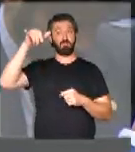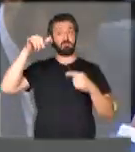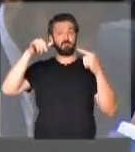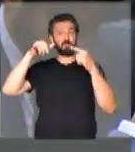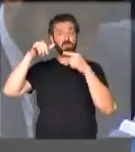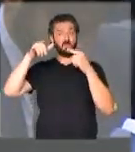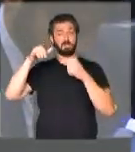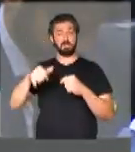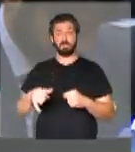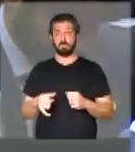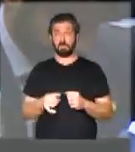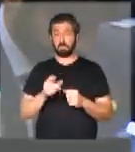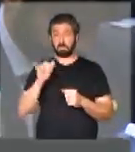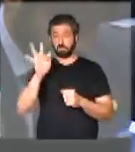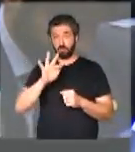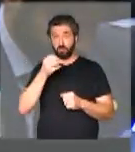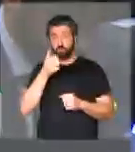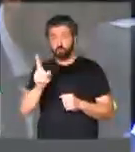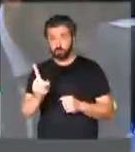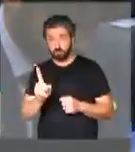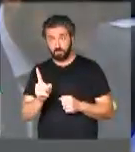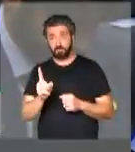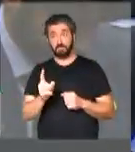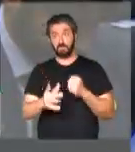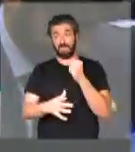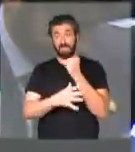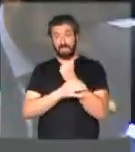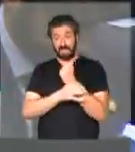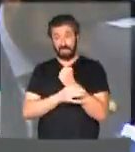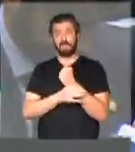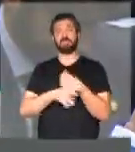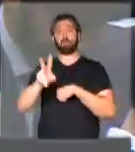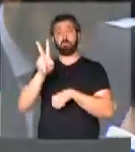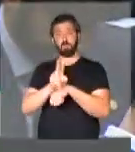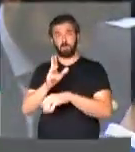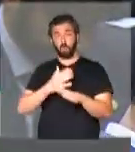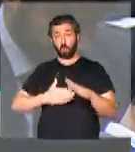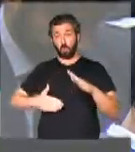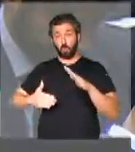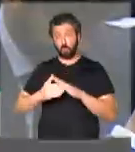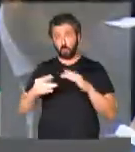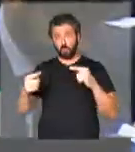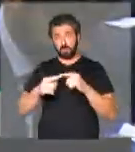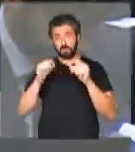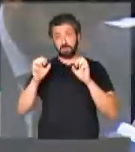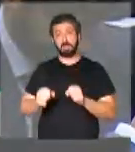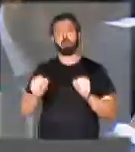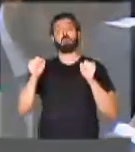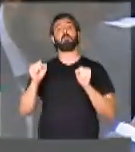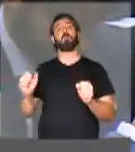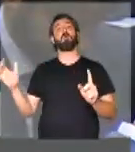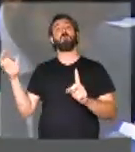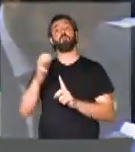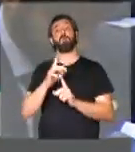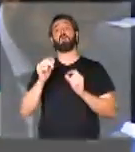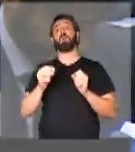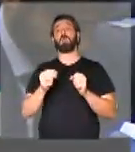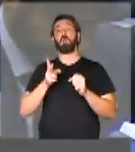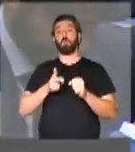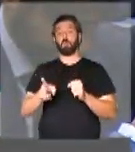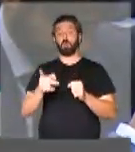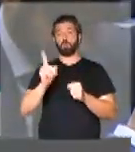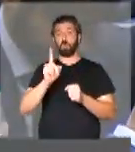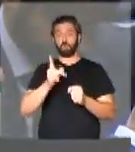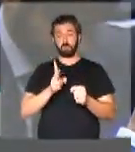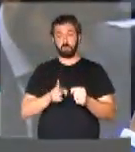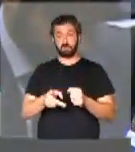aviação, que se não funcionar com as garantias, com as salvaguardas adequadas, pode implicar não só em